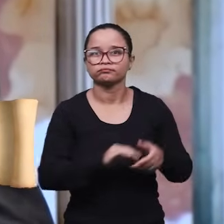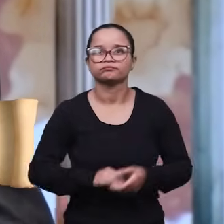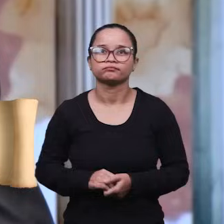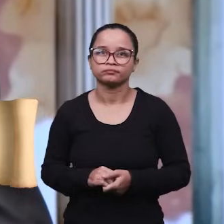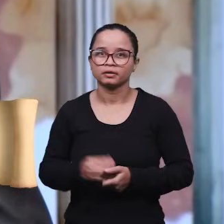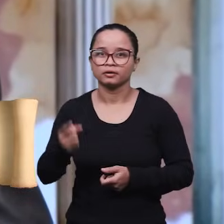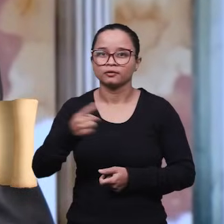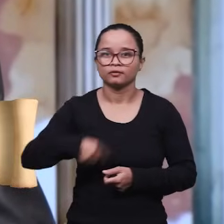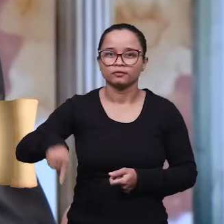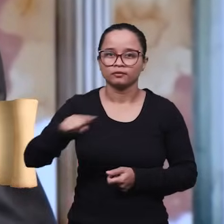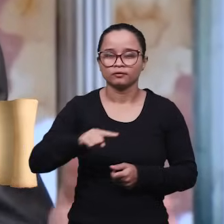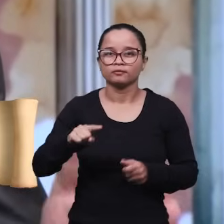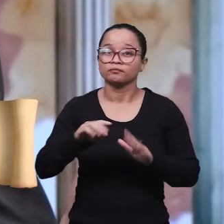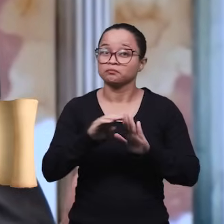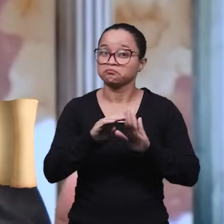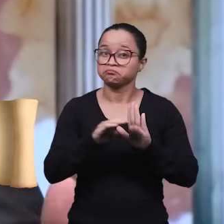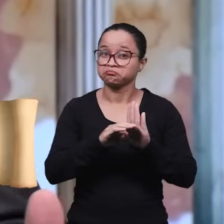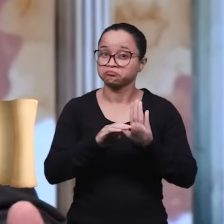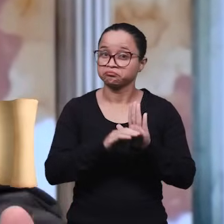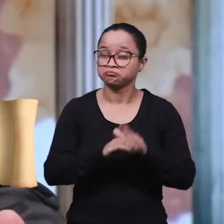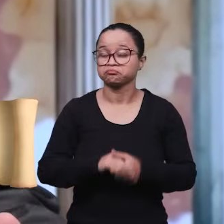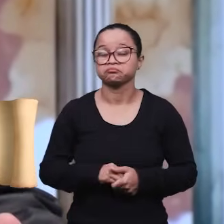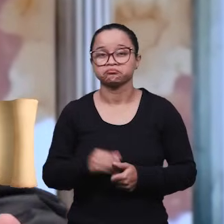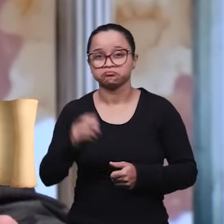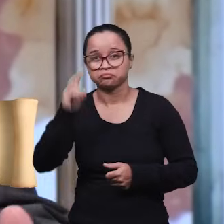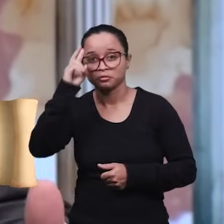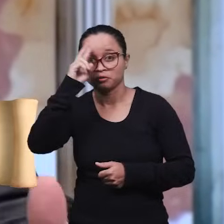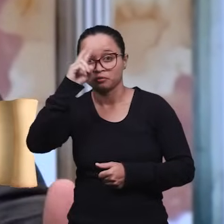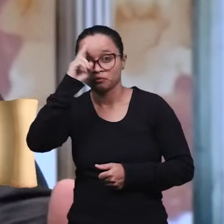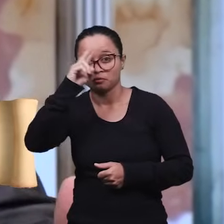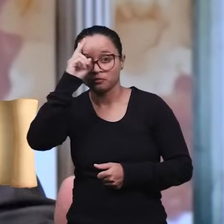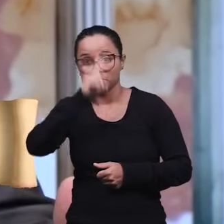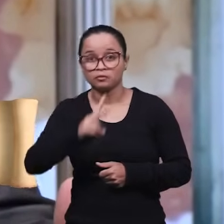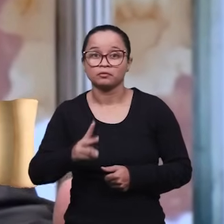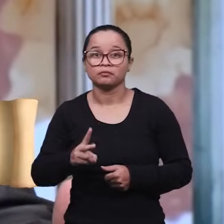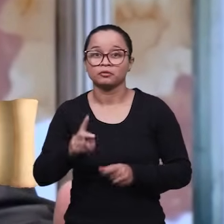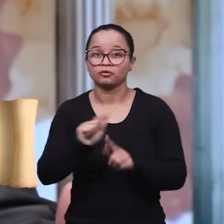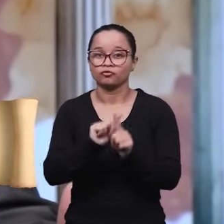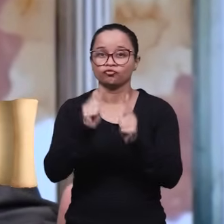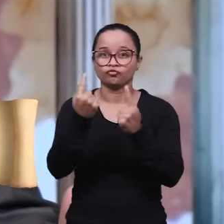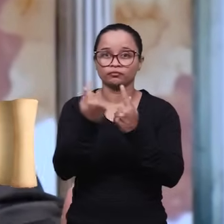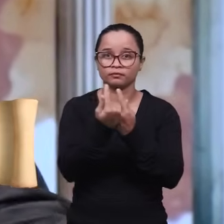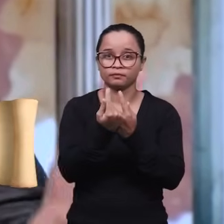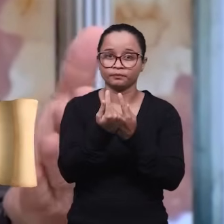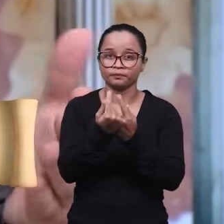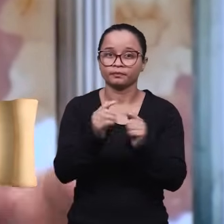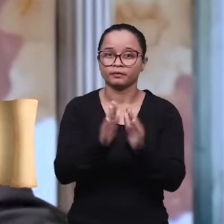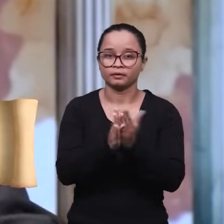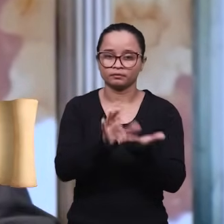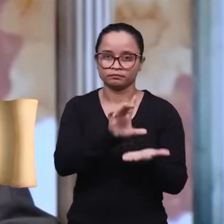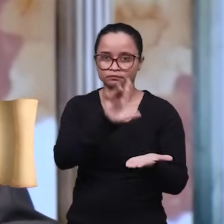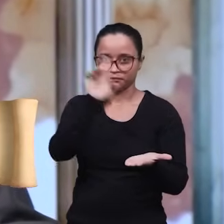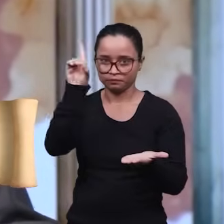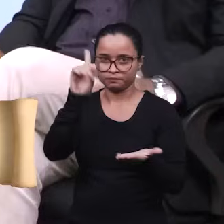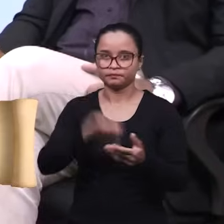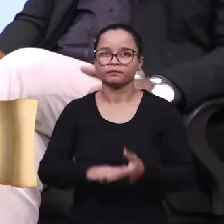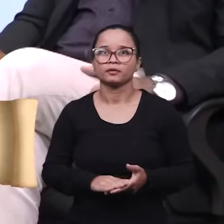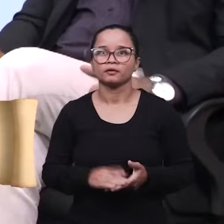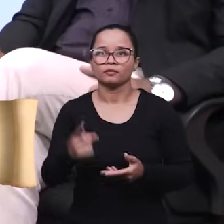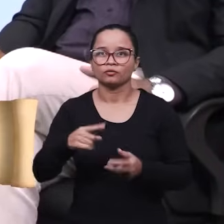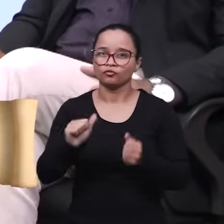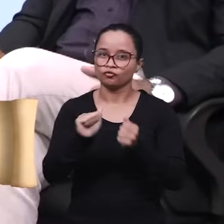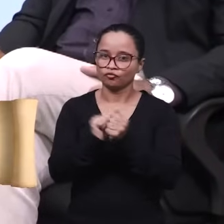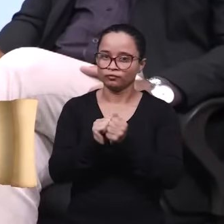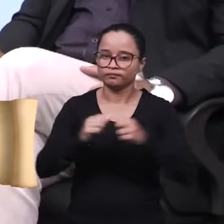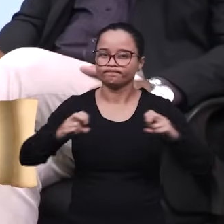nosso programa História e Geografia Bíblica. Estou aqui com os companheiros